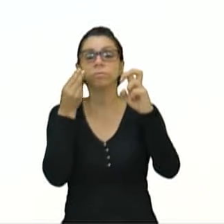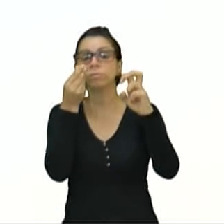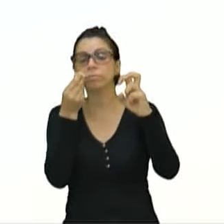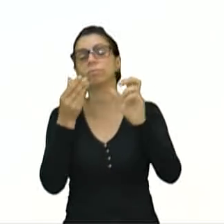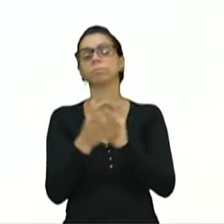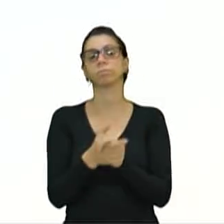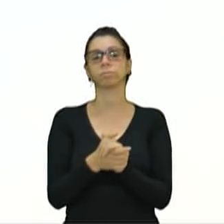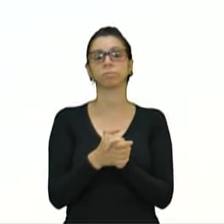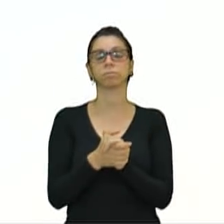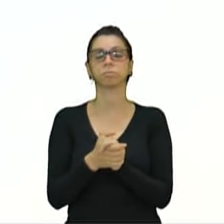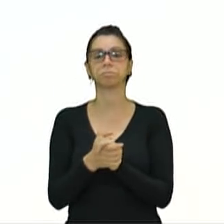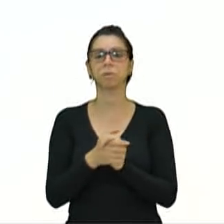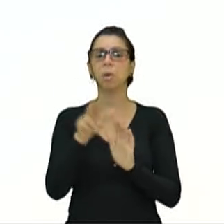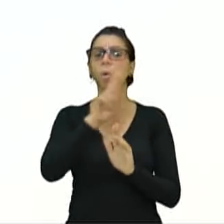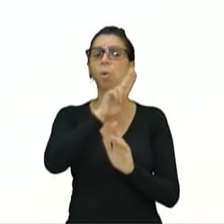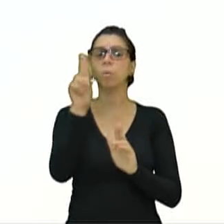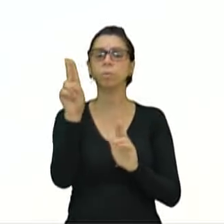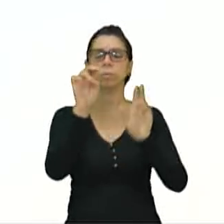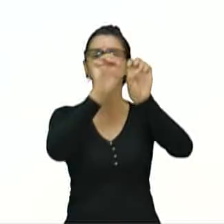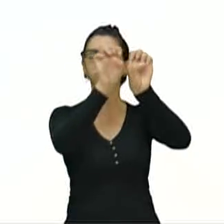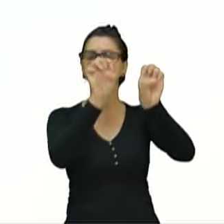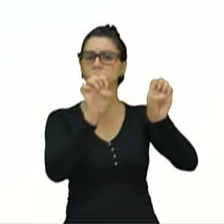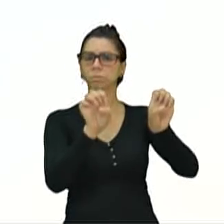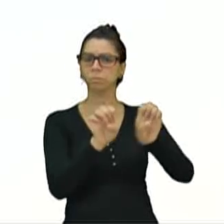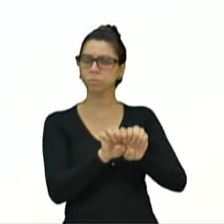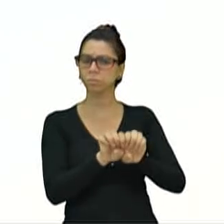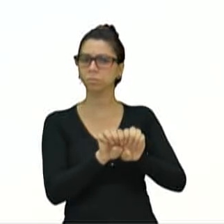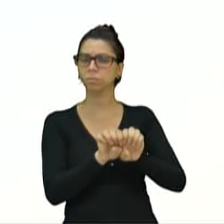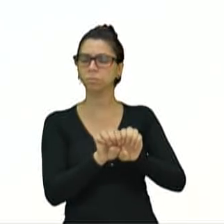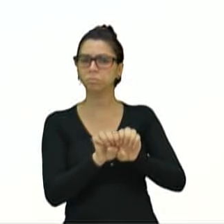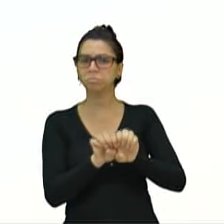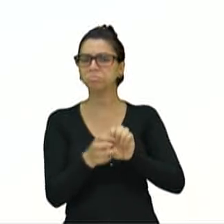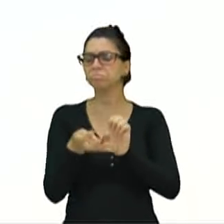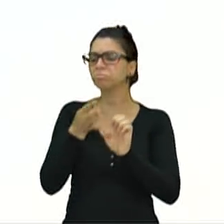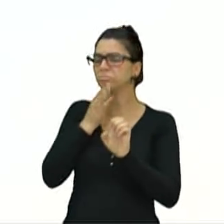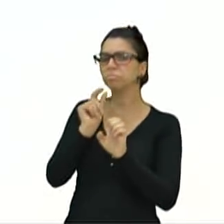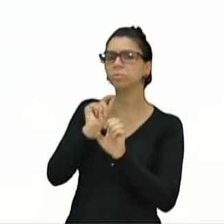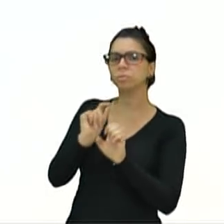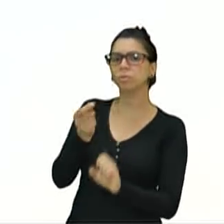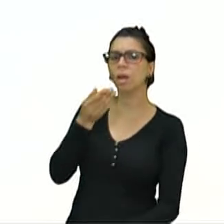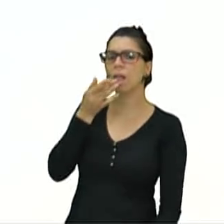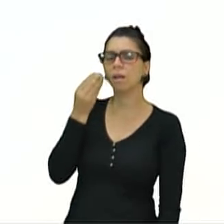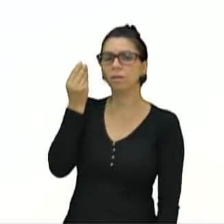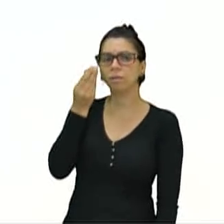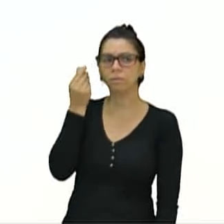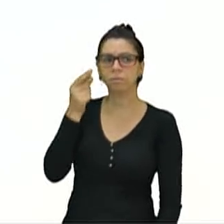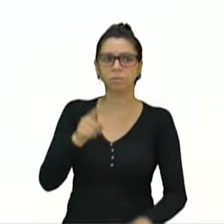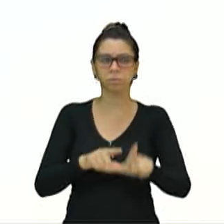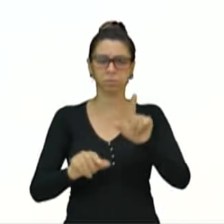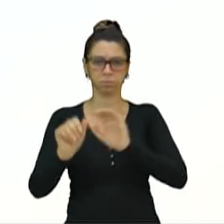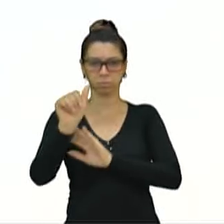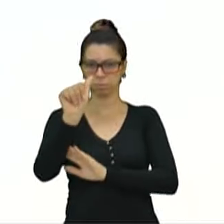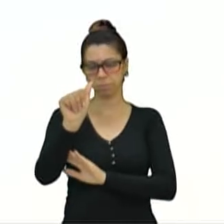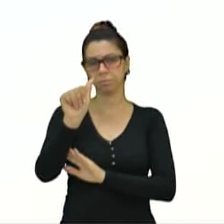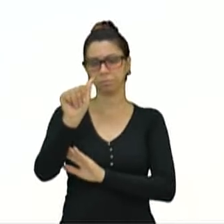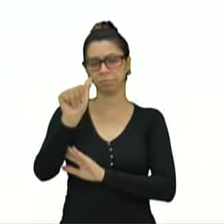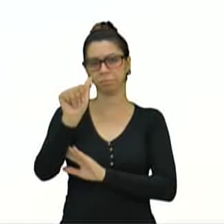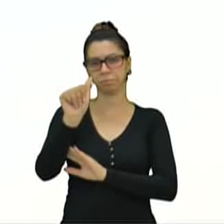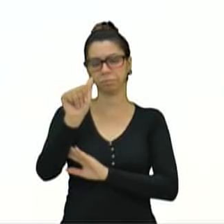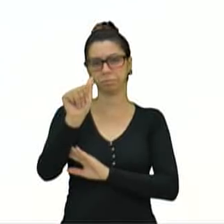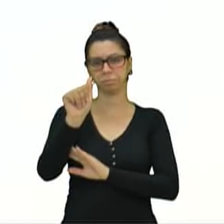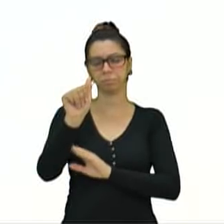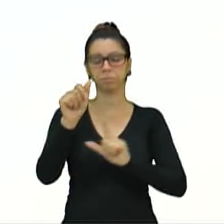nome dessa estrutura que reconhece os sabores. Letra A, palato mole. Letra